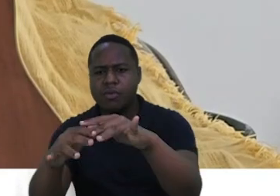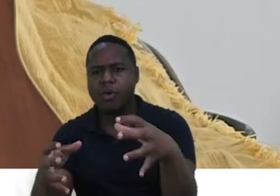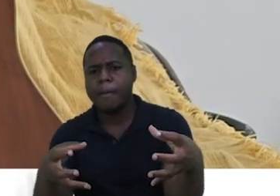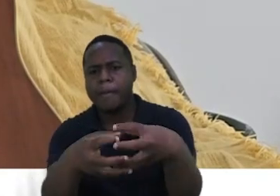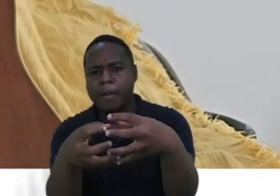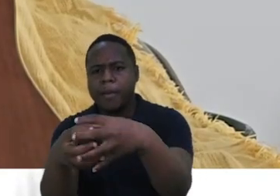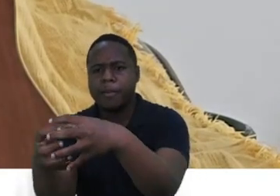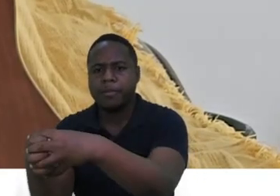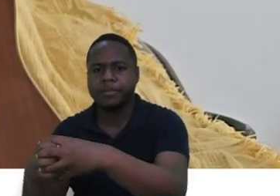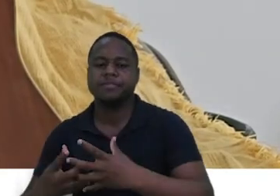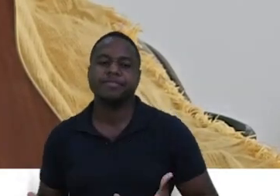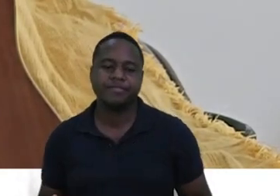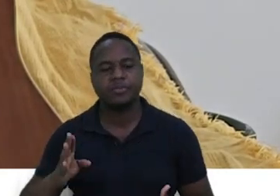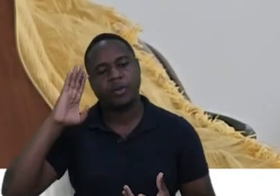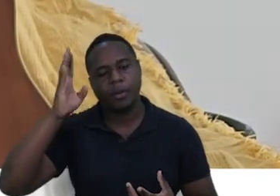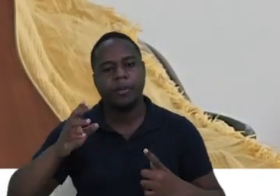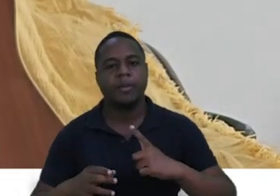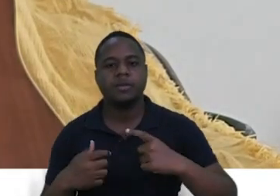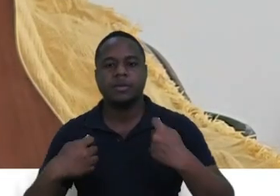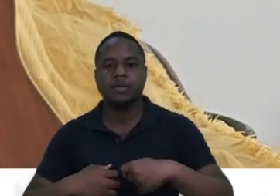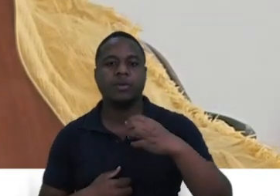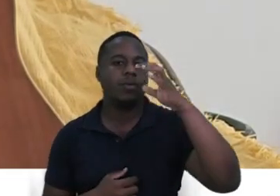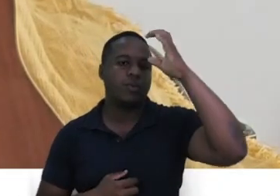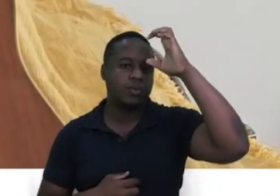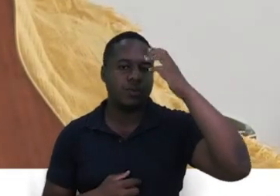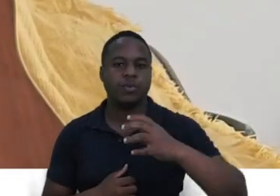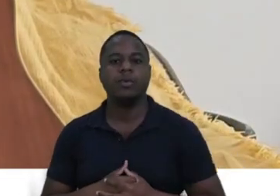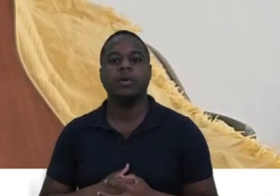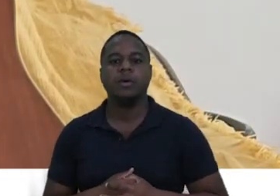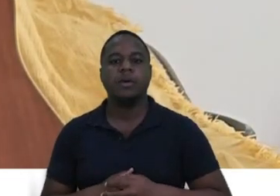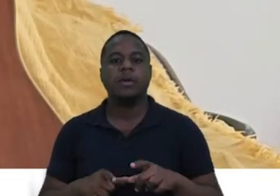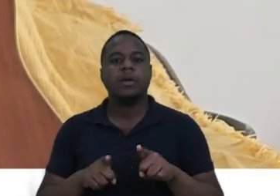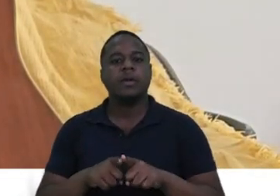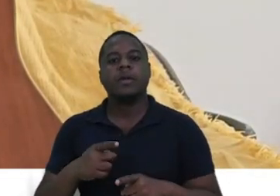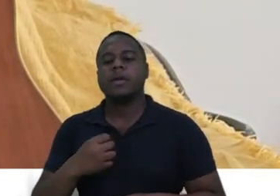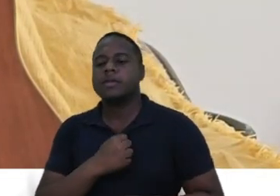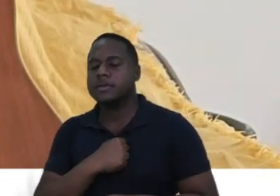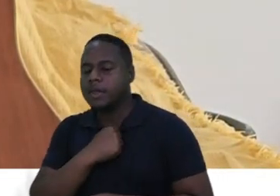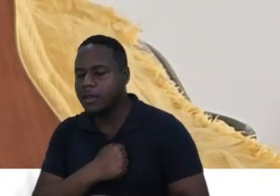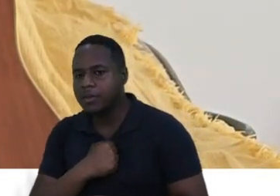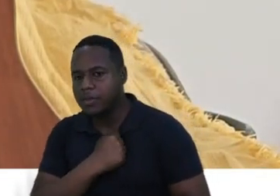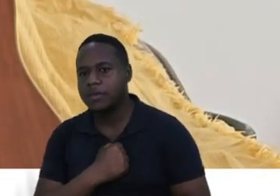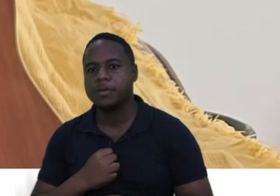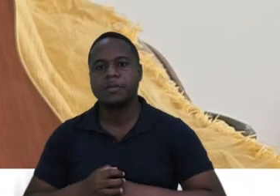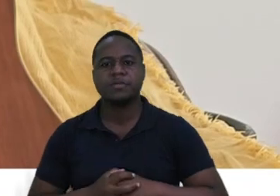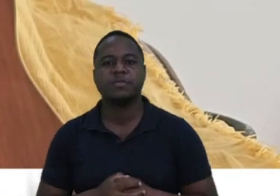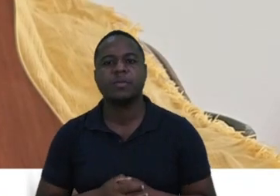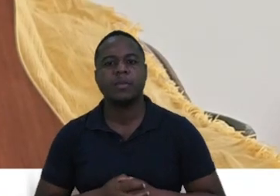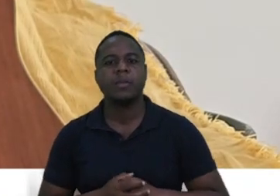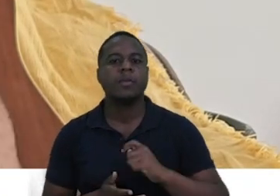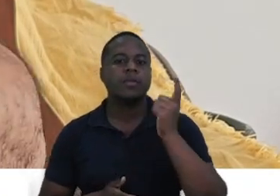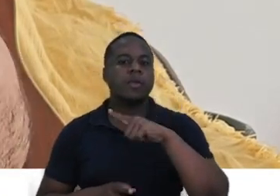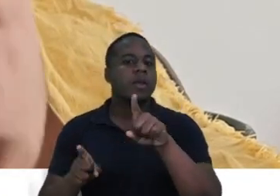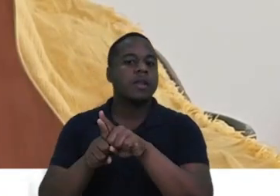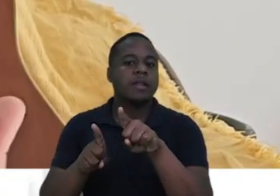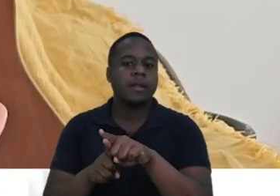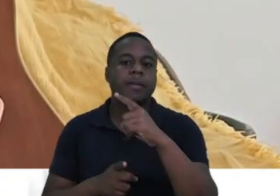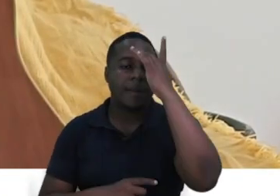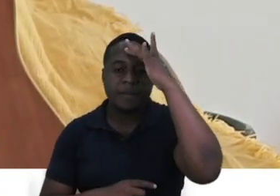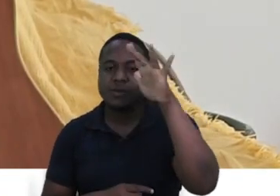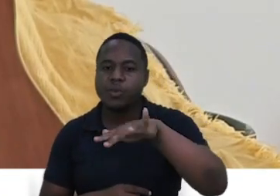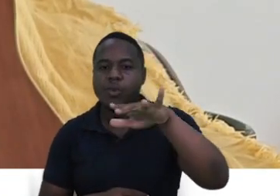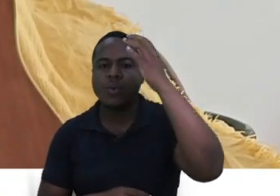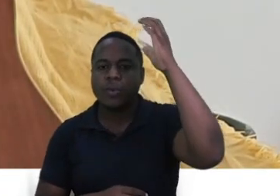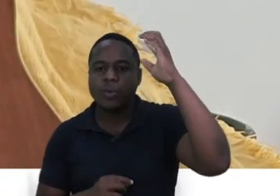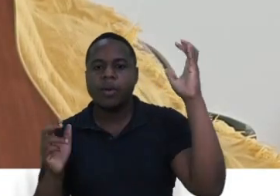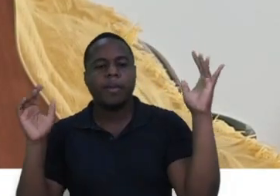vez mais. Óbvio que tem a ver com a cultura, tem a ver também com as questões que envolvem a saudade. E com isso também você consegue colocar com que essas diversas